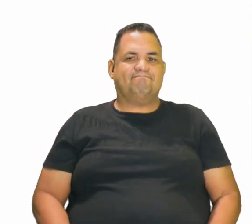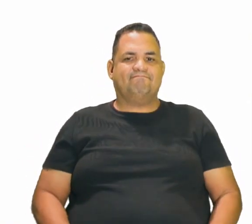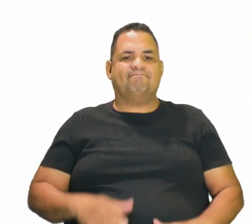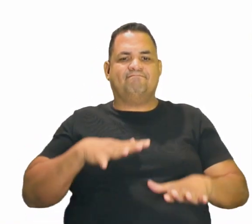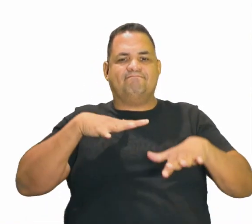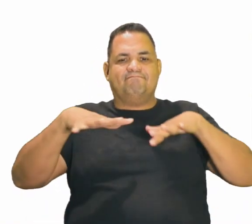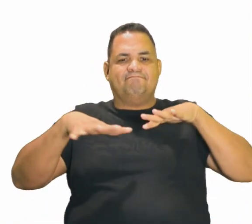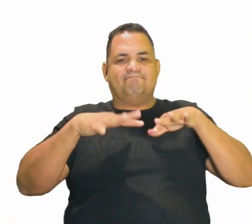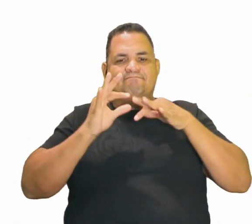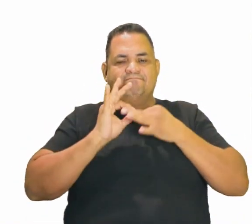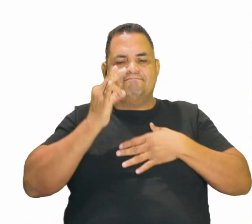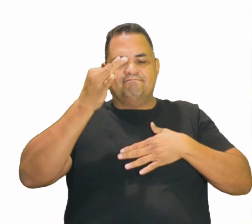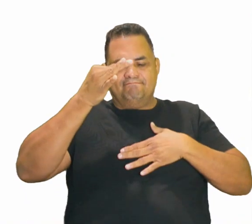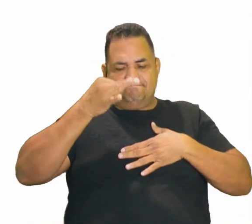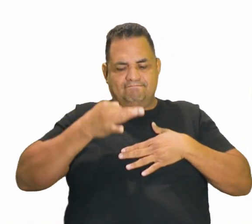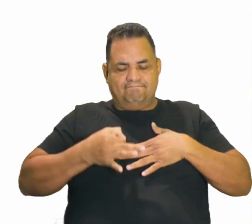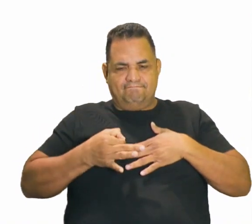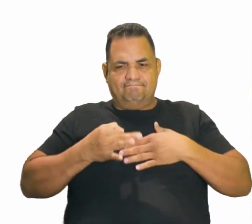movimentos